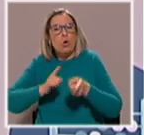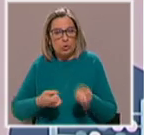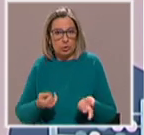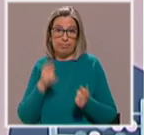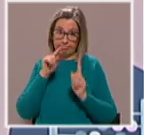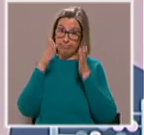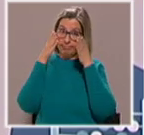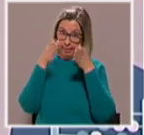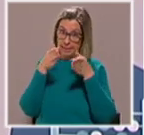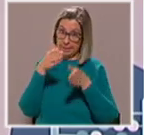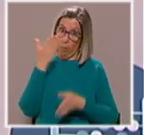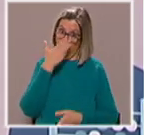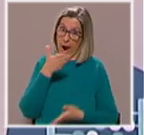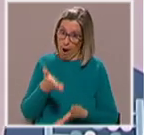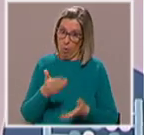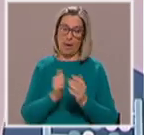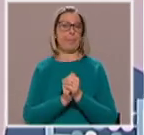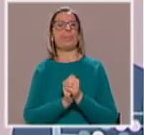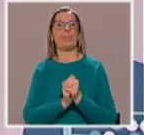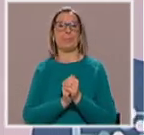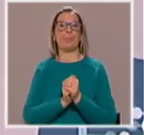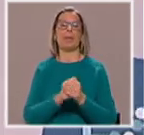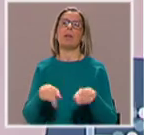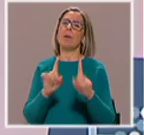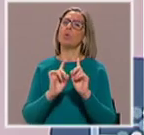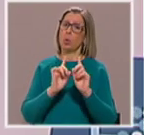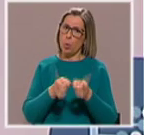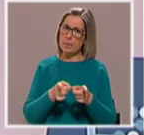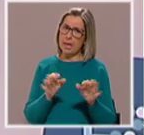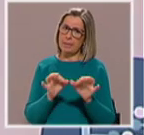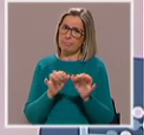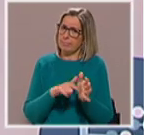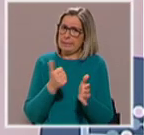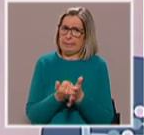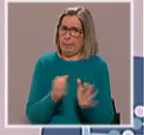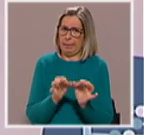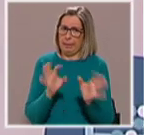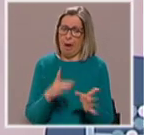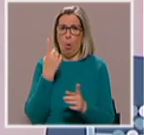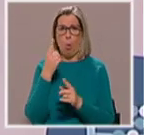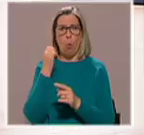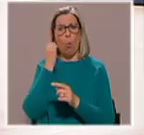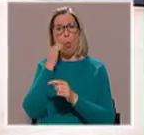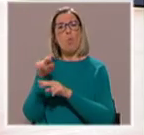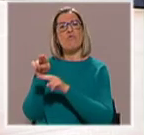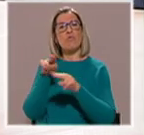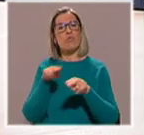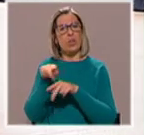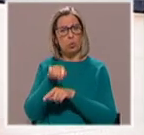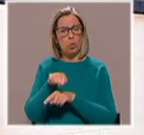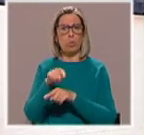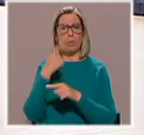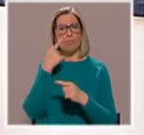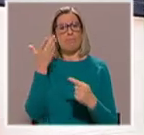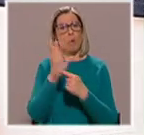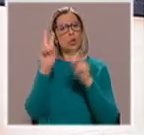atentos à aula de hoje. Vamos começar, como começamos sempre também, com um vídeo que introduz o tema.